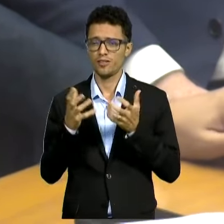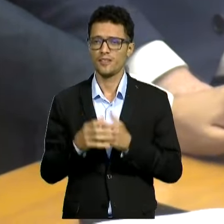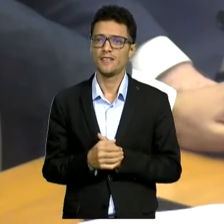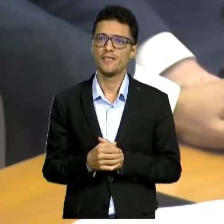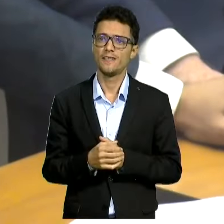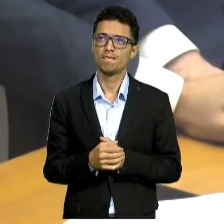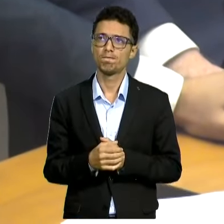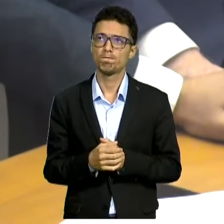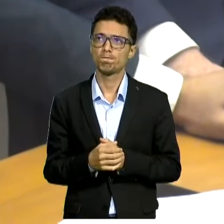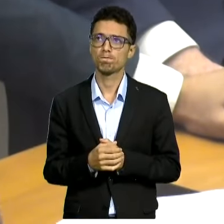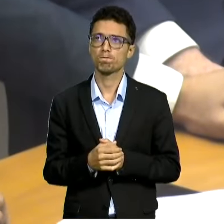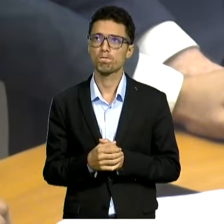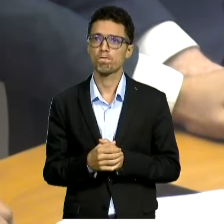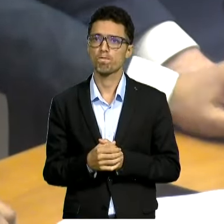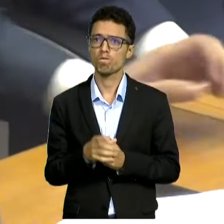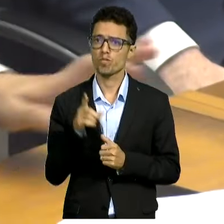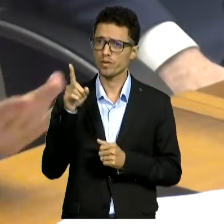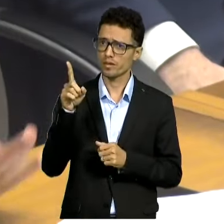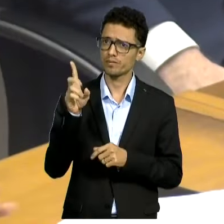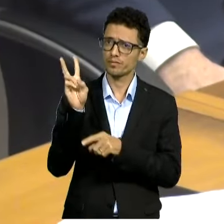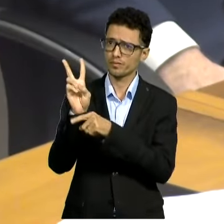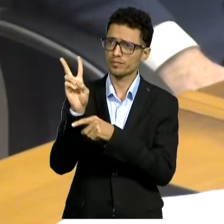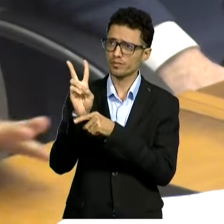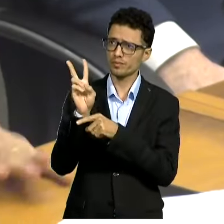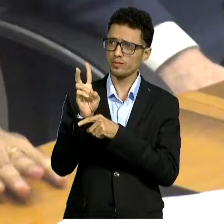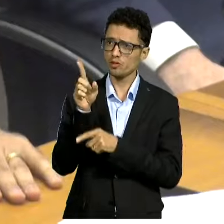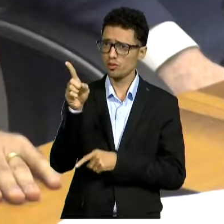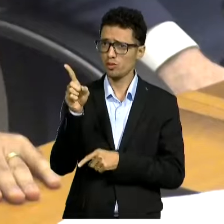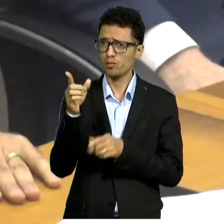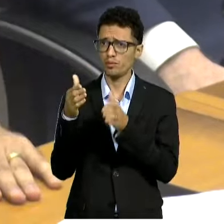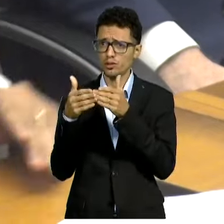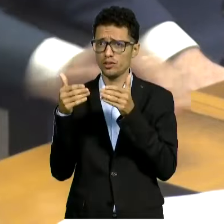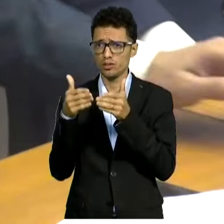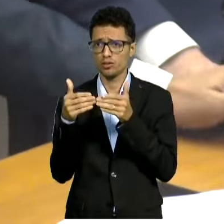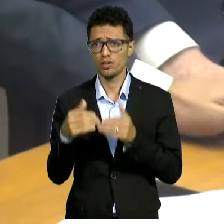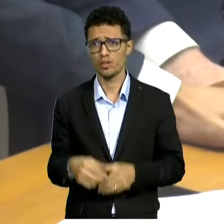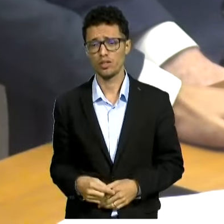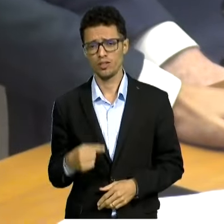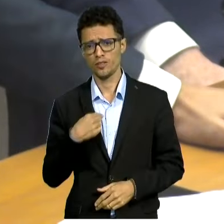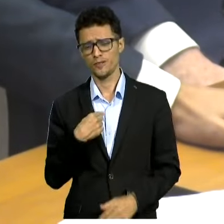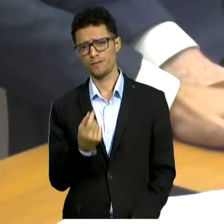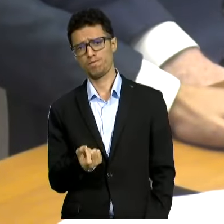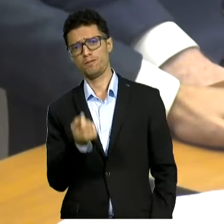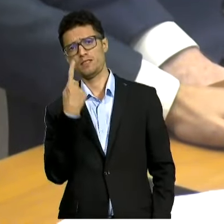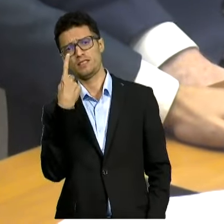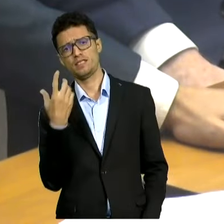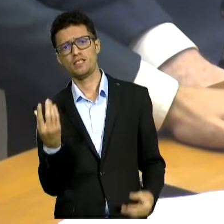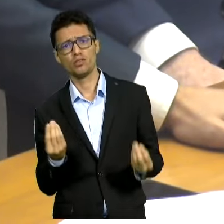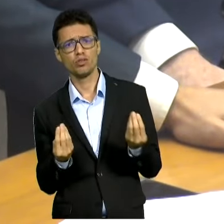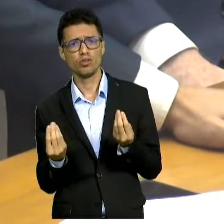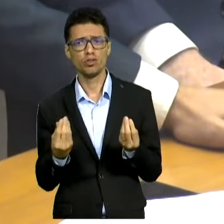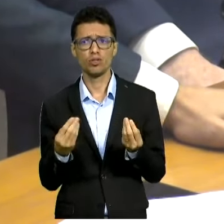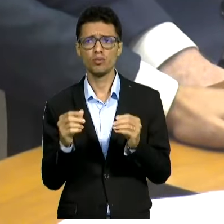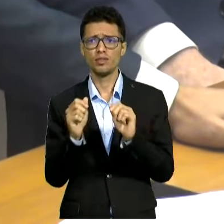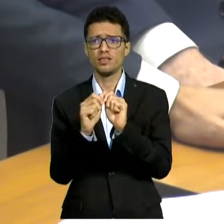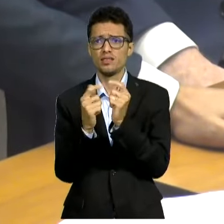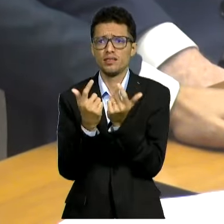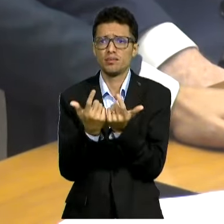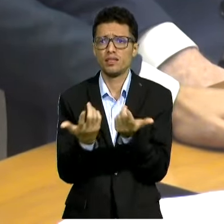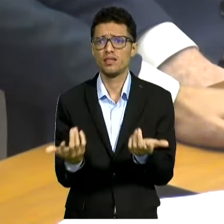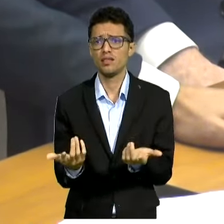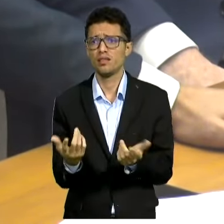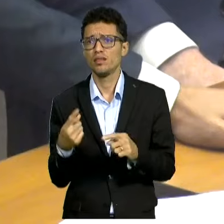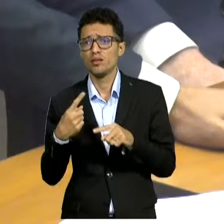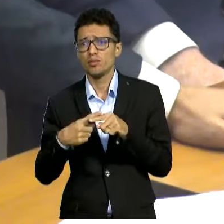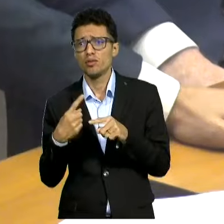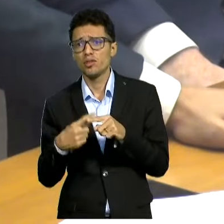atuar em defesa do vosso requerimento, e até estranho o comportamento da casa, dos líderes dos blocos, porque é um requerimento comum,